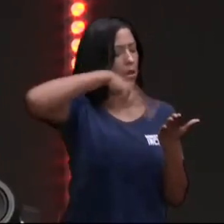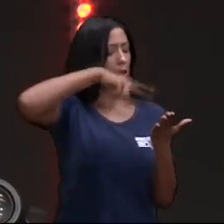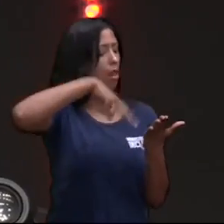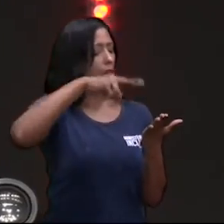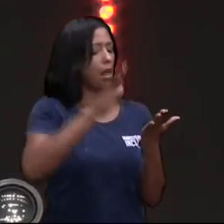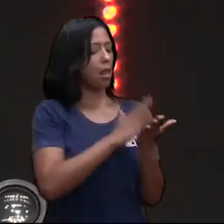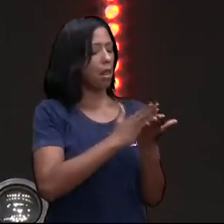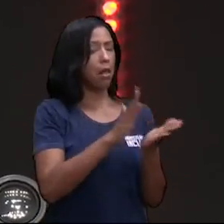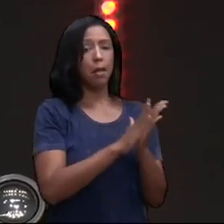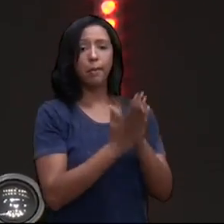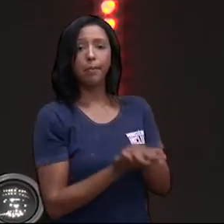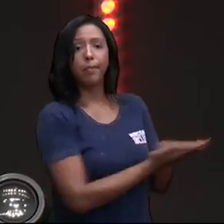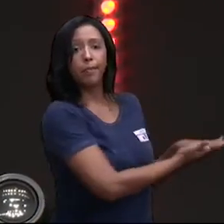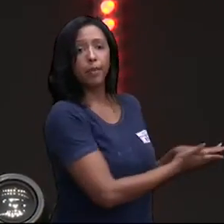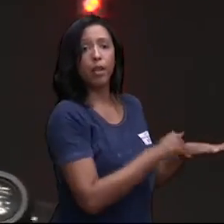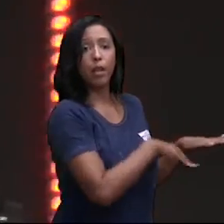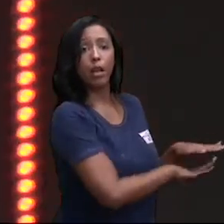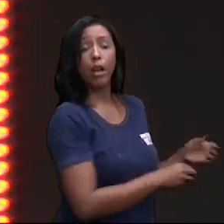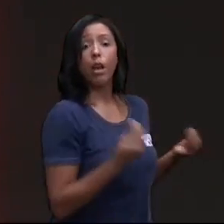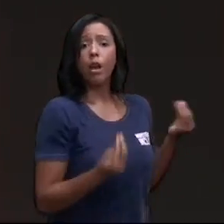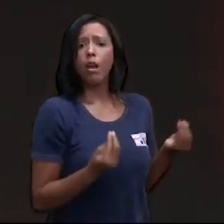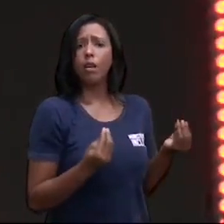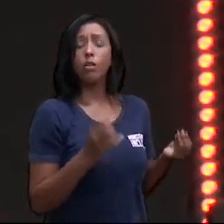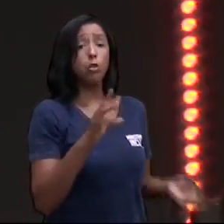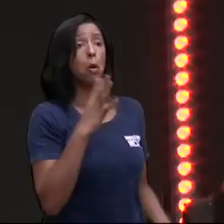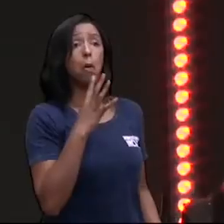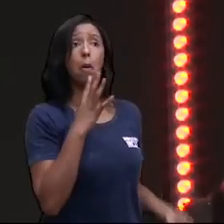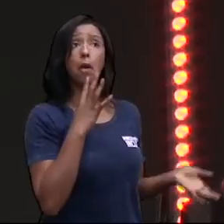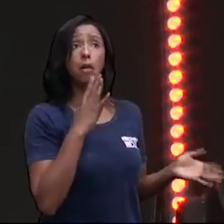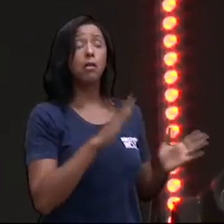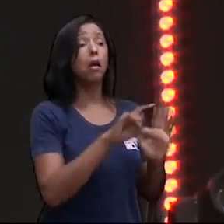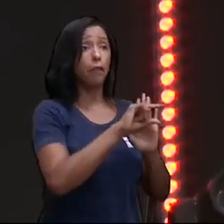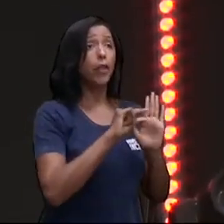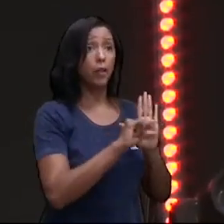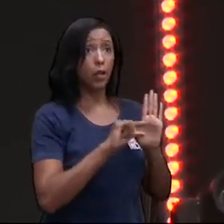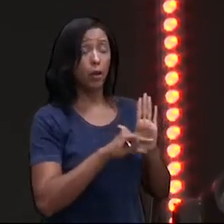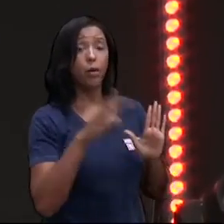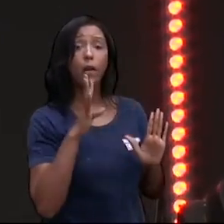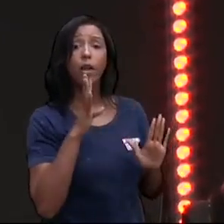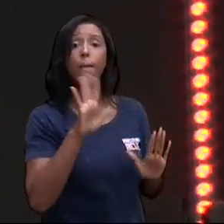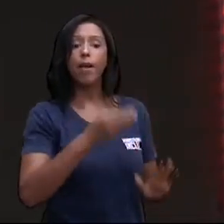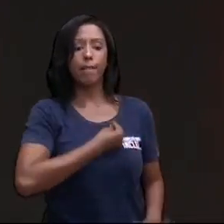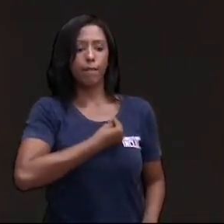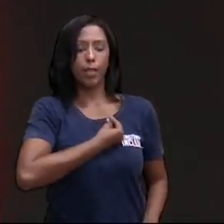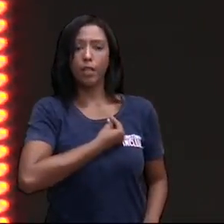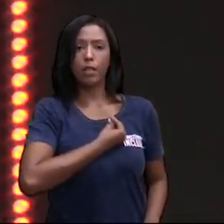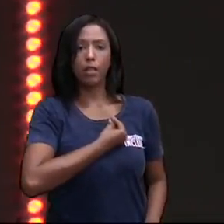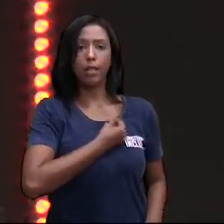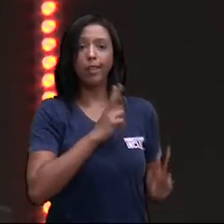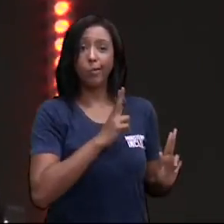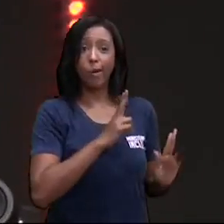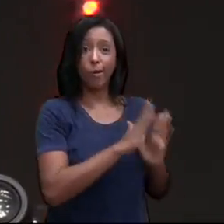você vai ser mais uma pessoa que conhece mas que eu não Vivi o que conhece